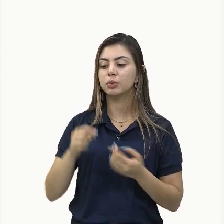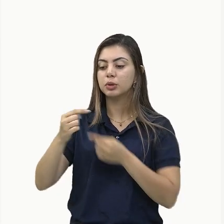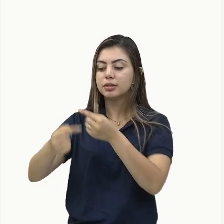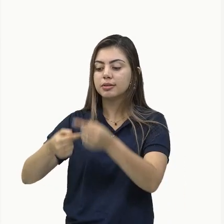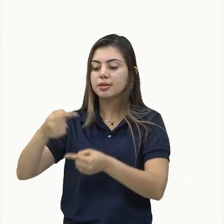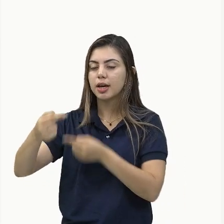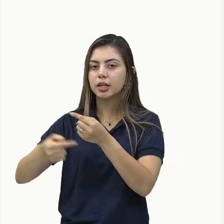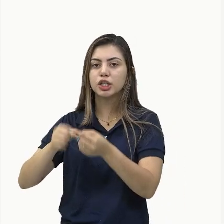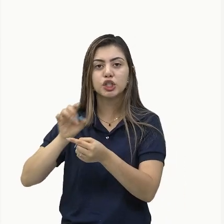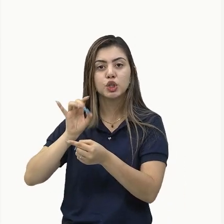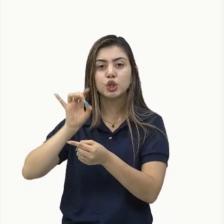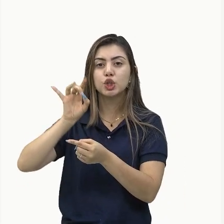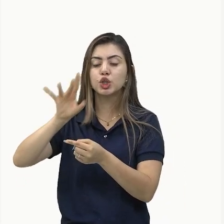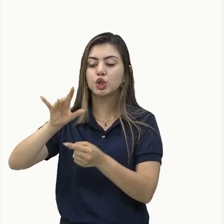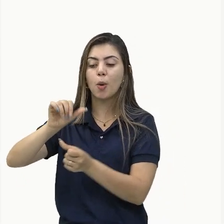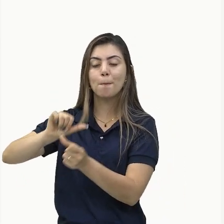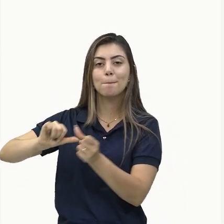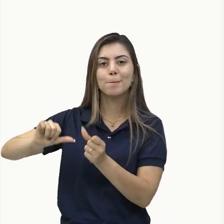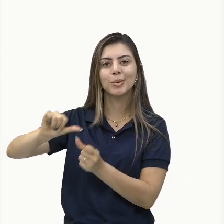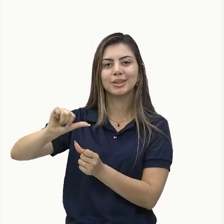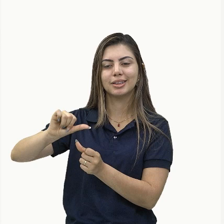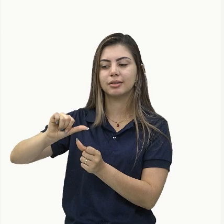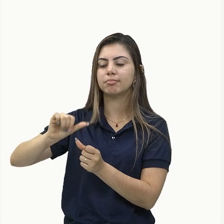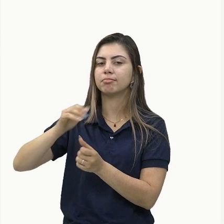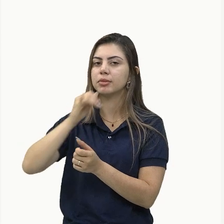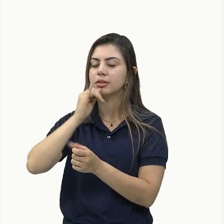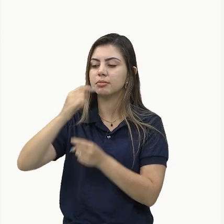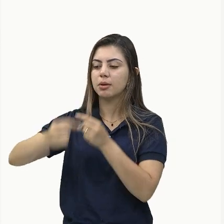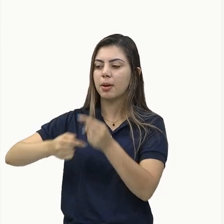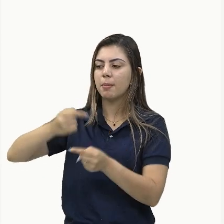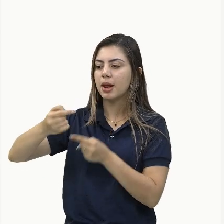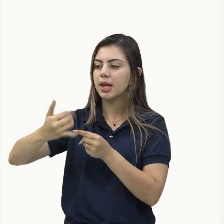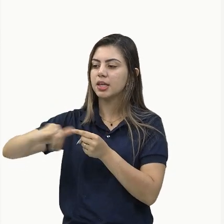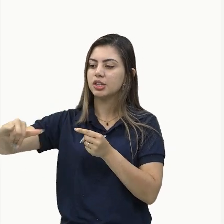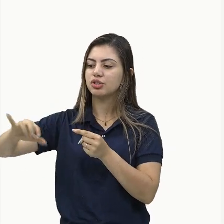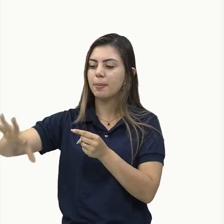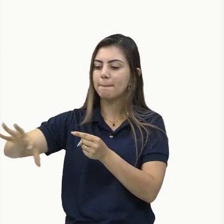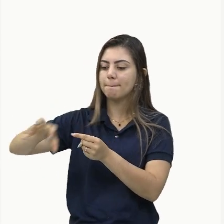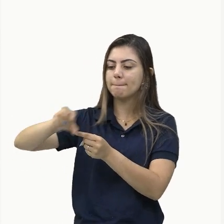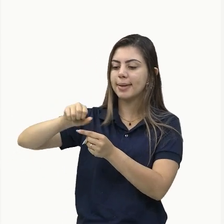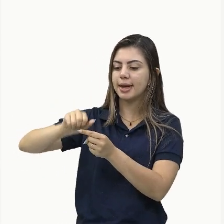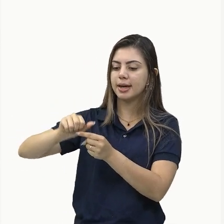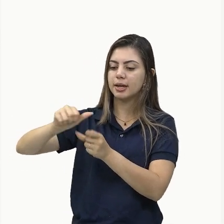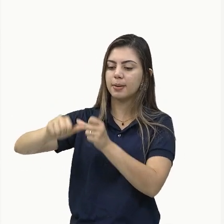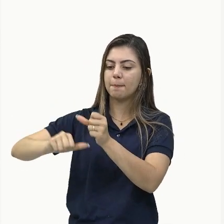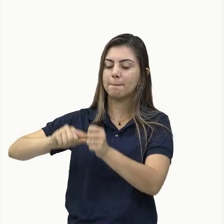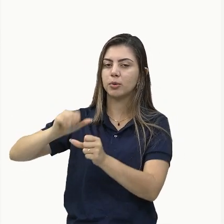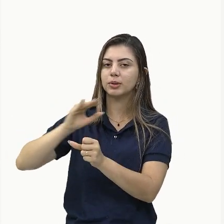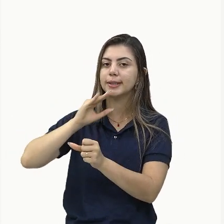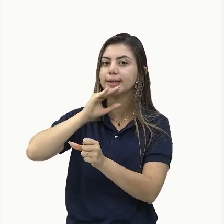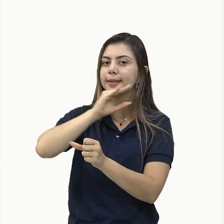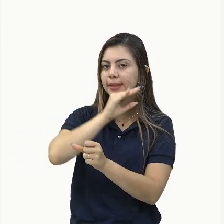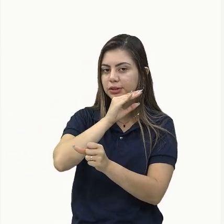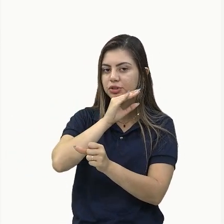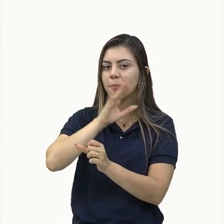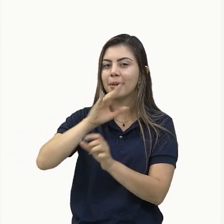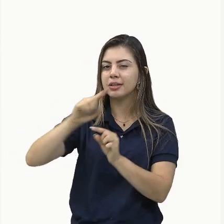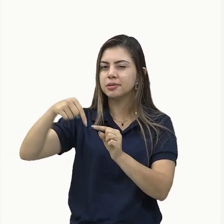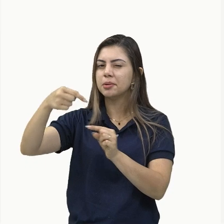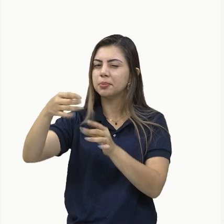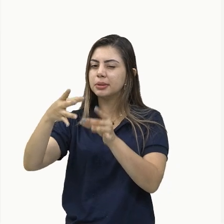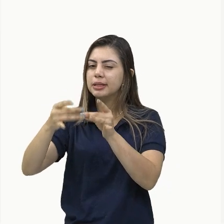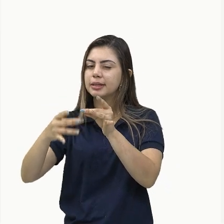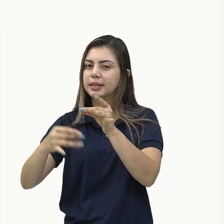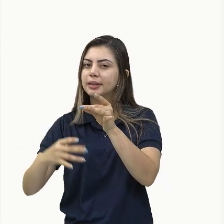em quê? Em calor. Aí daqui a pouco nós vamos entender melhor que energia é essa, que ela tem